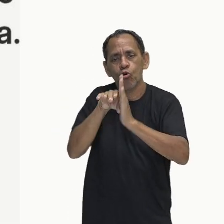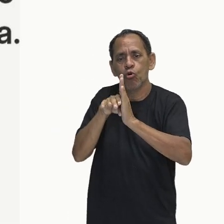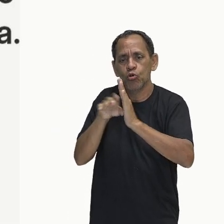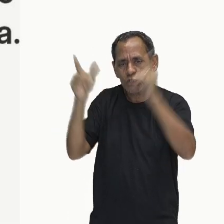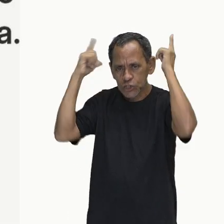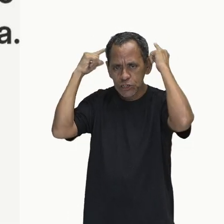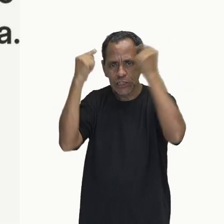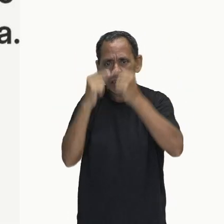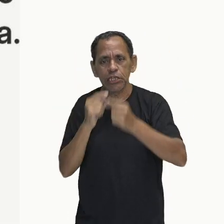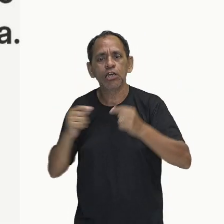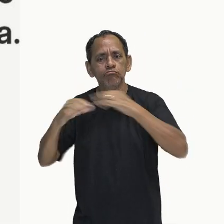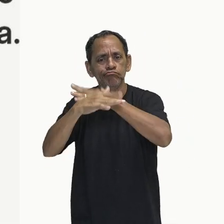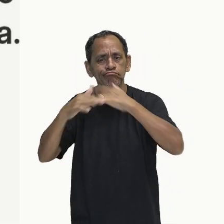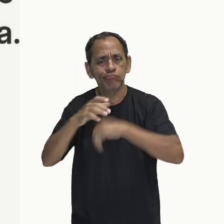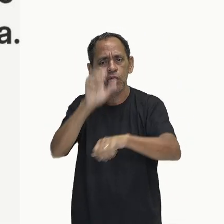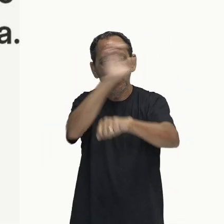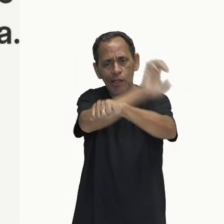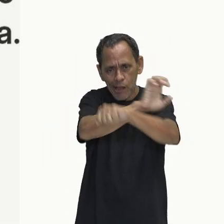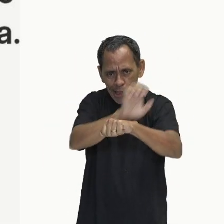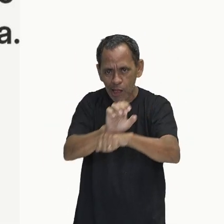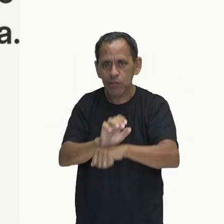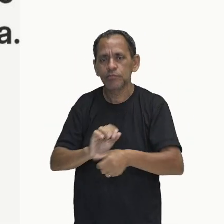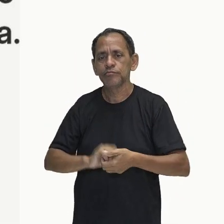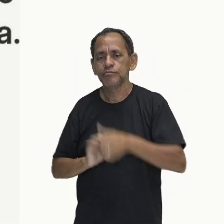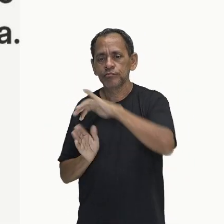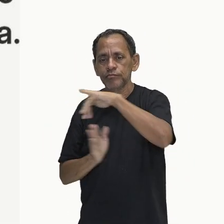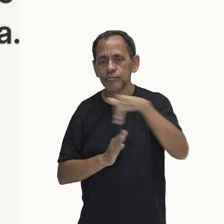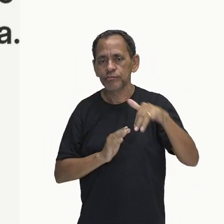de cidade-estado. Vamos entender um pouquinho mais.